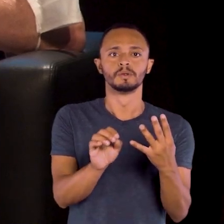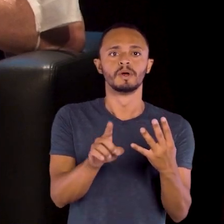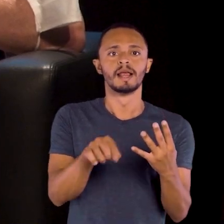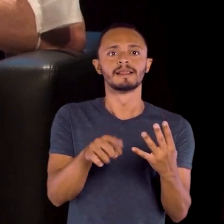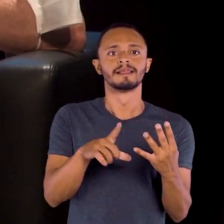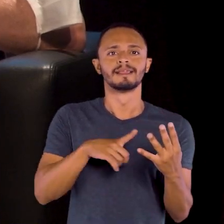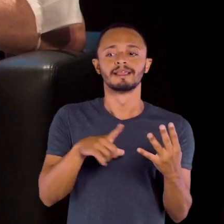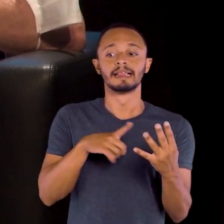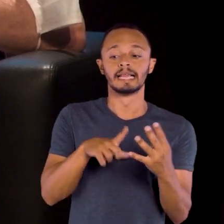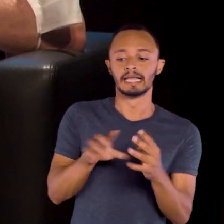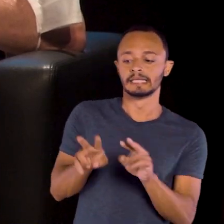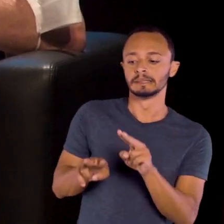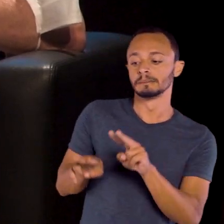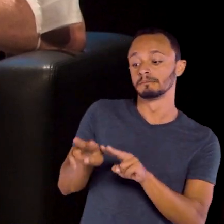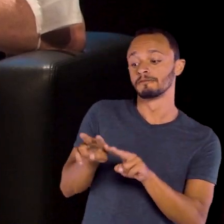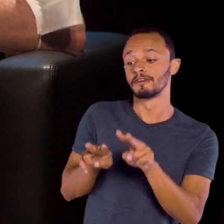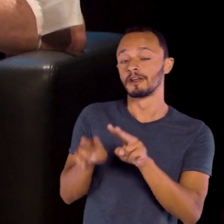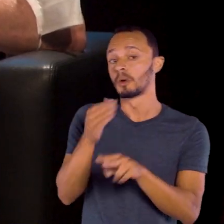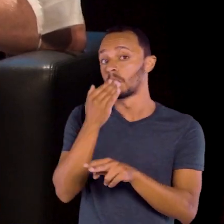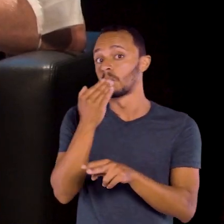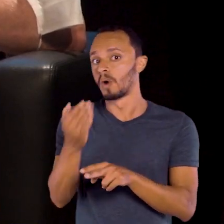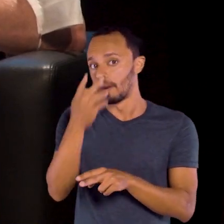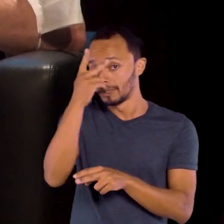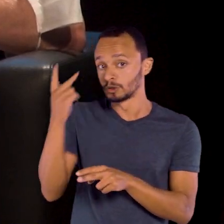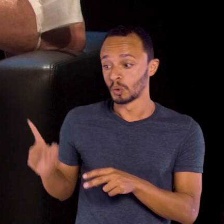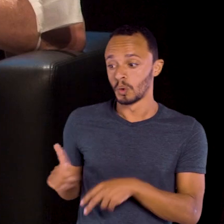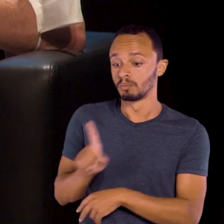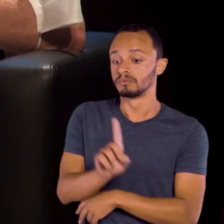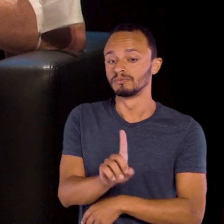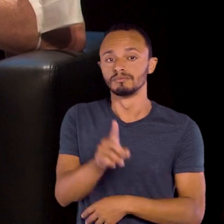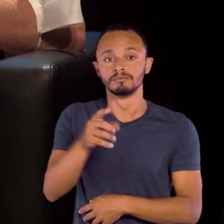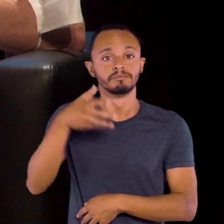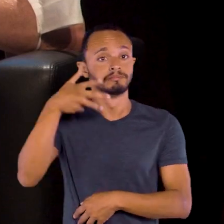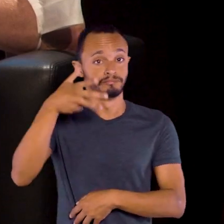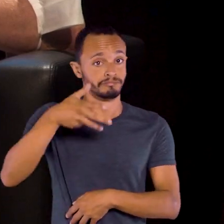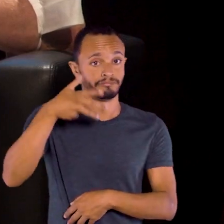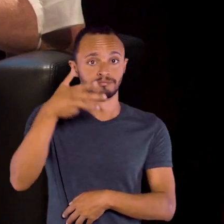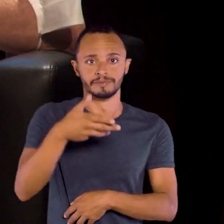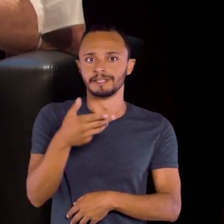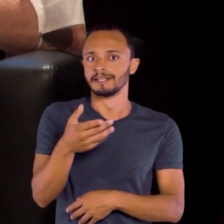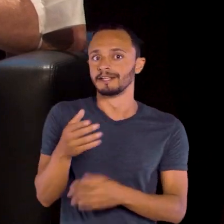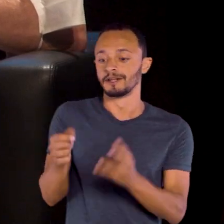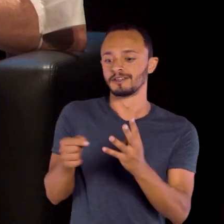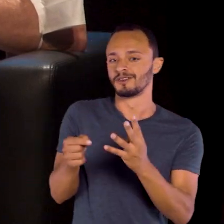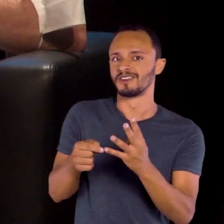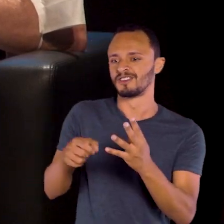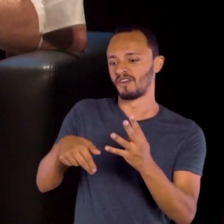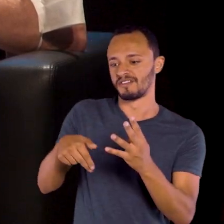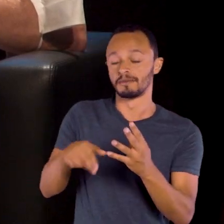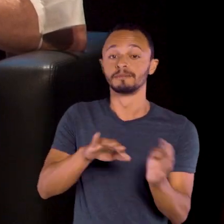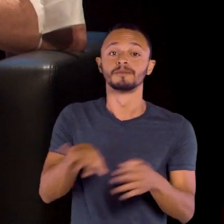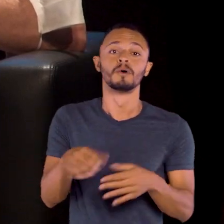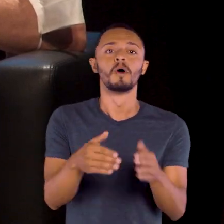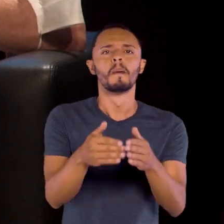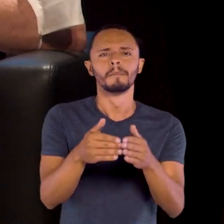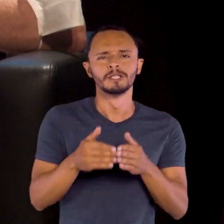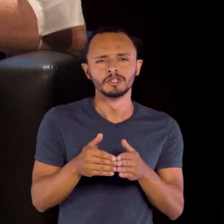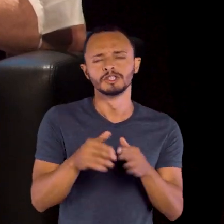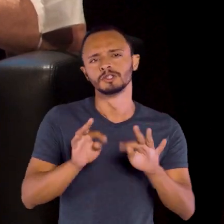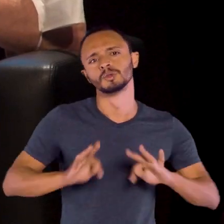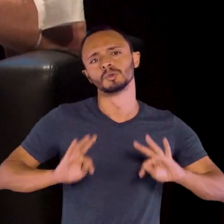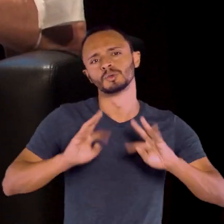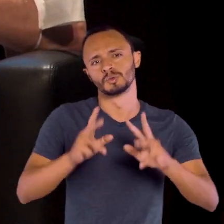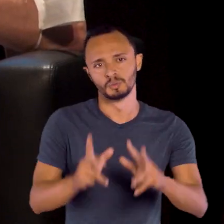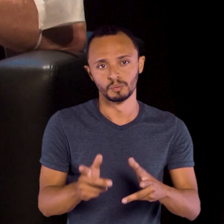está ultimando ainda os convidados. Viu? Eu peço desde já a autorização de imagem para